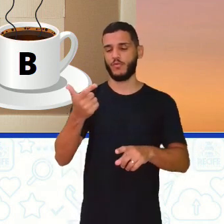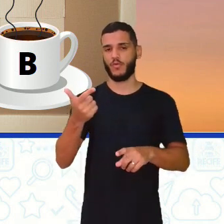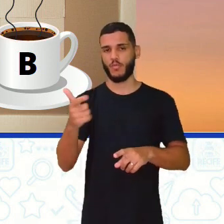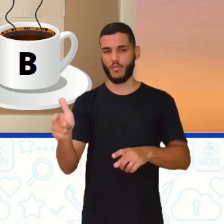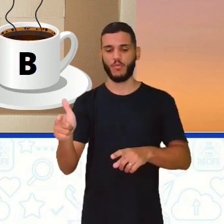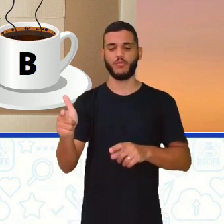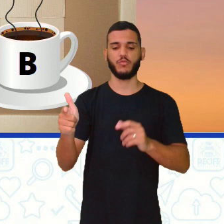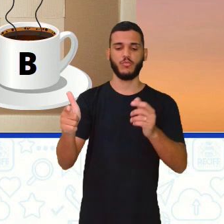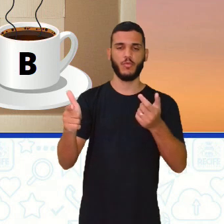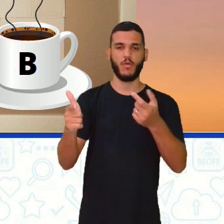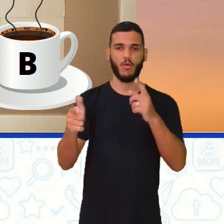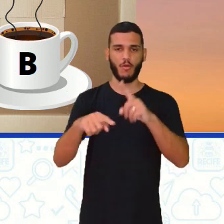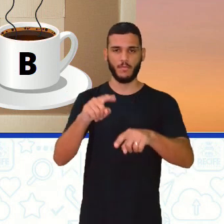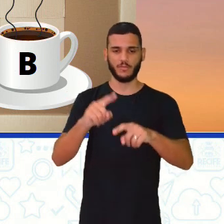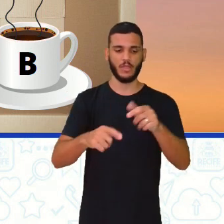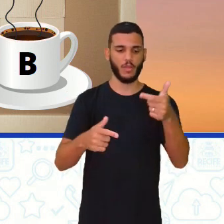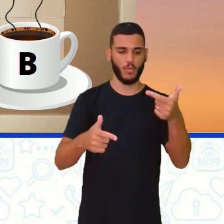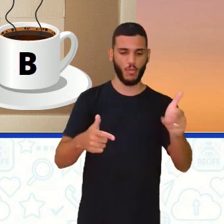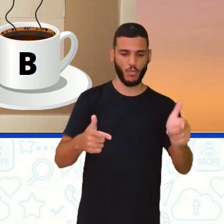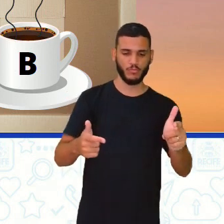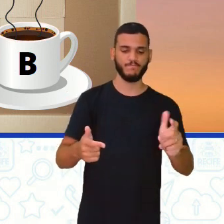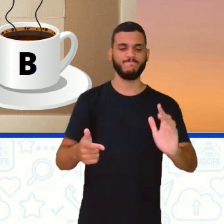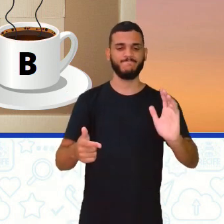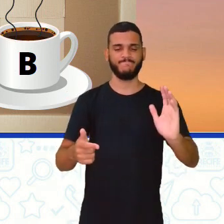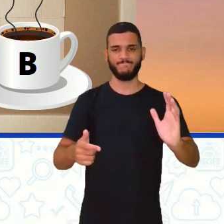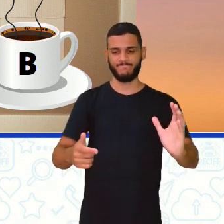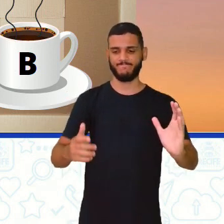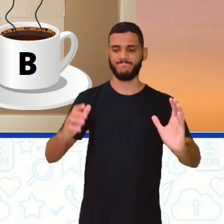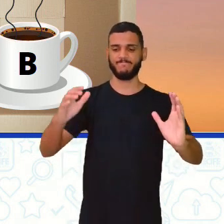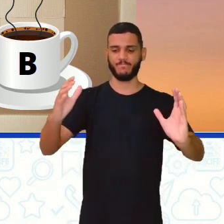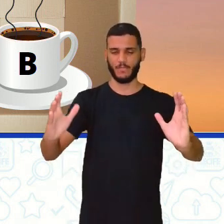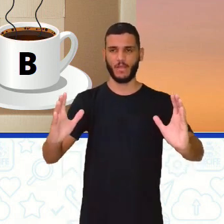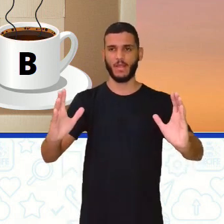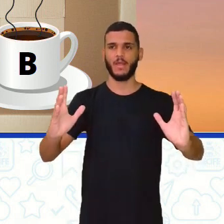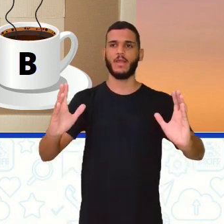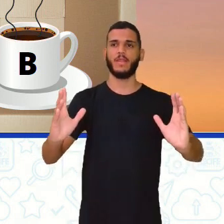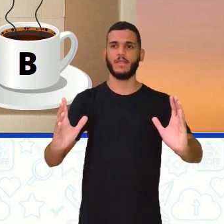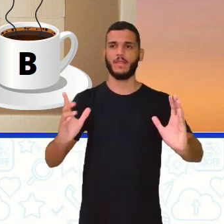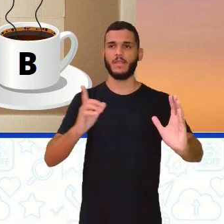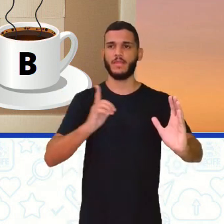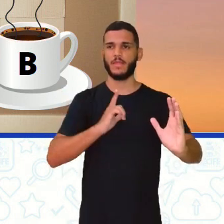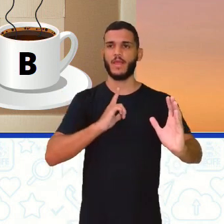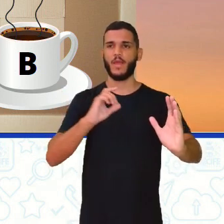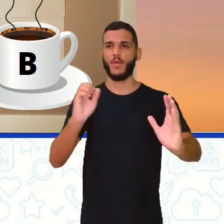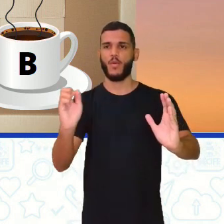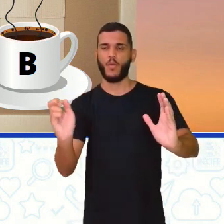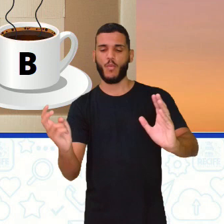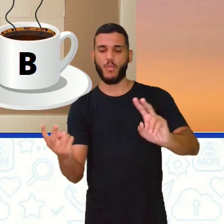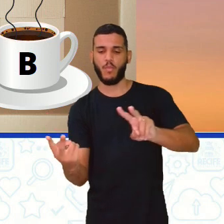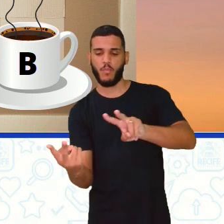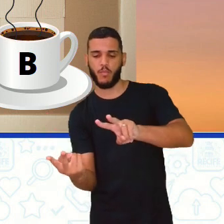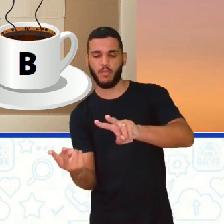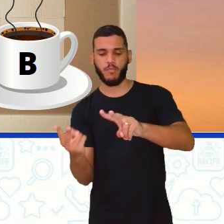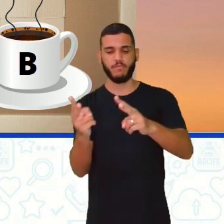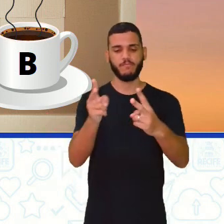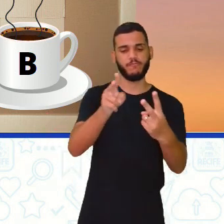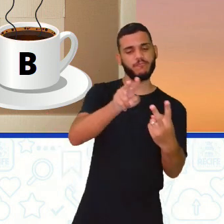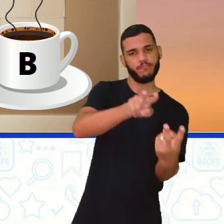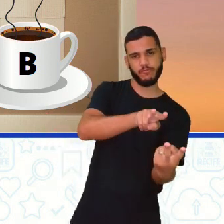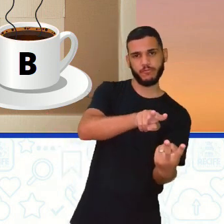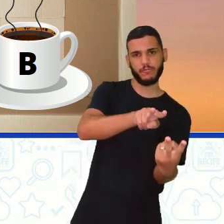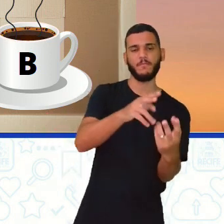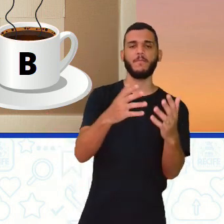de temperatura. Estão vendo aí esse conceito? Então vejam o que está acontecendo. E agora eu